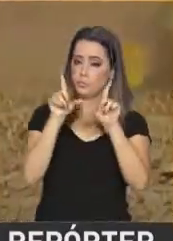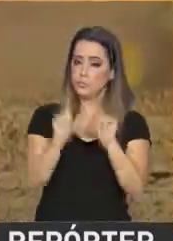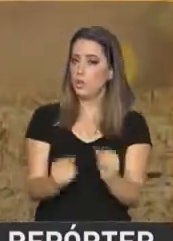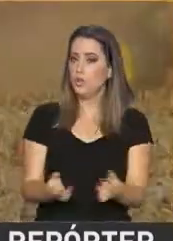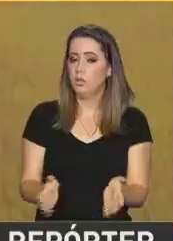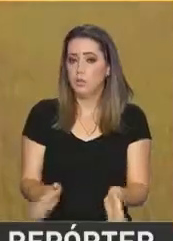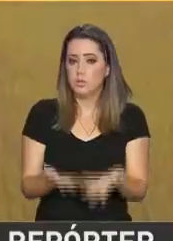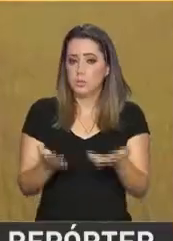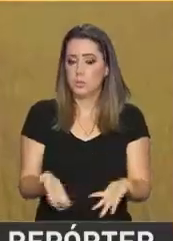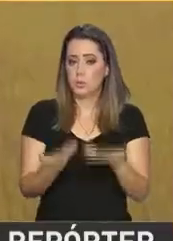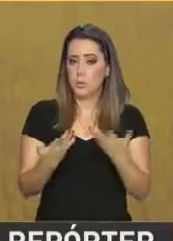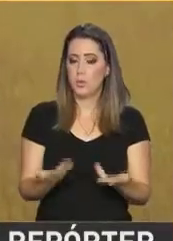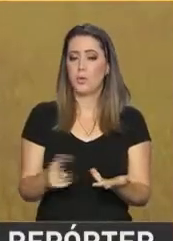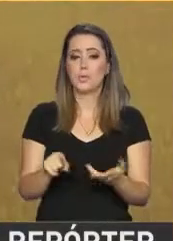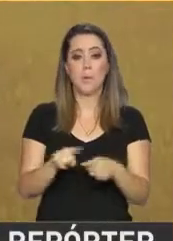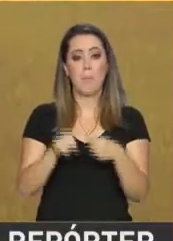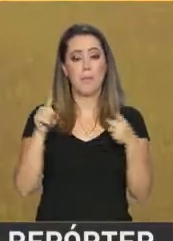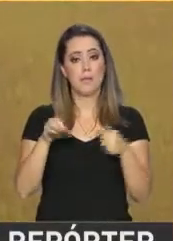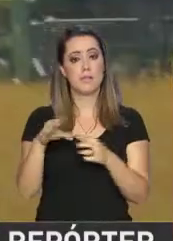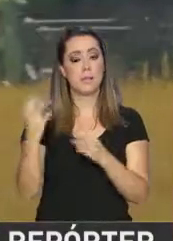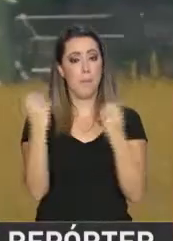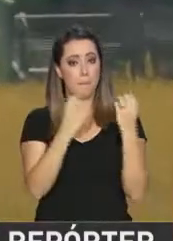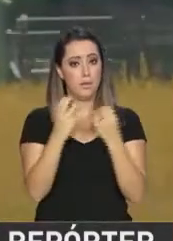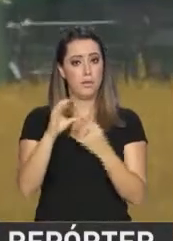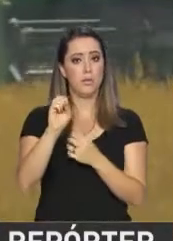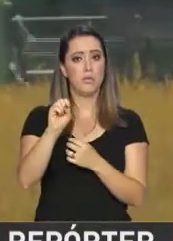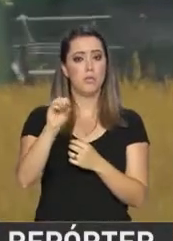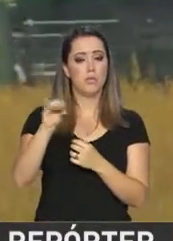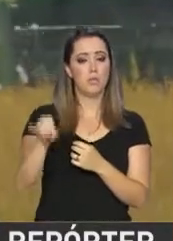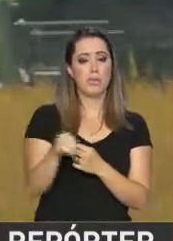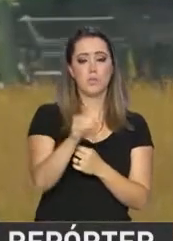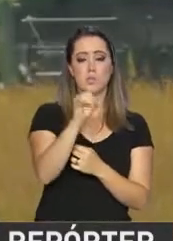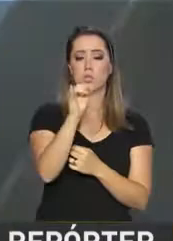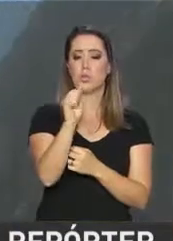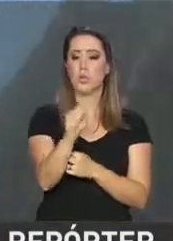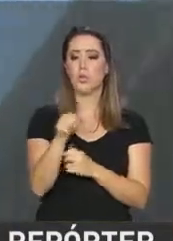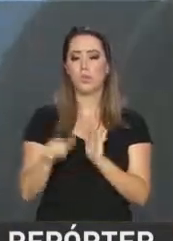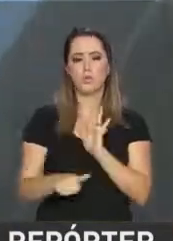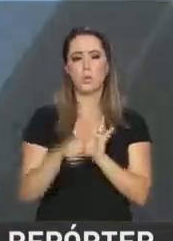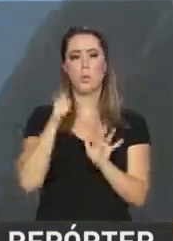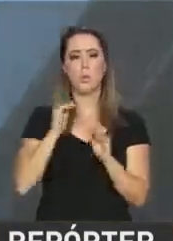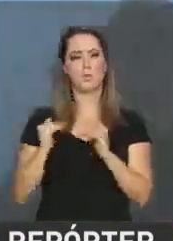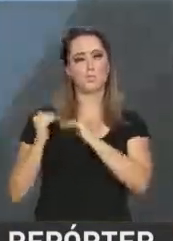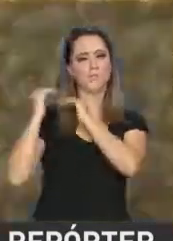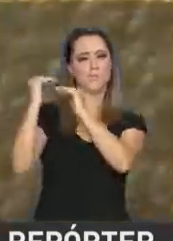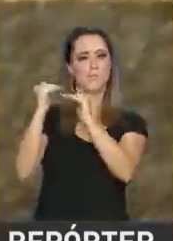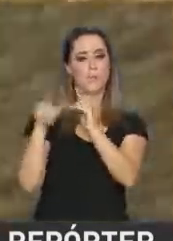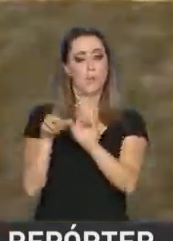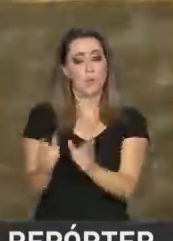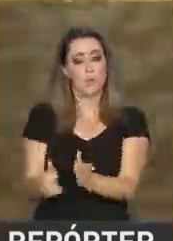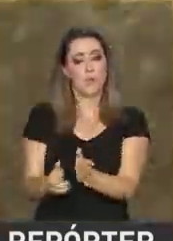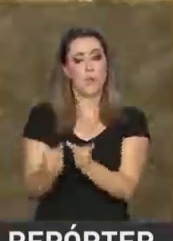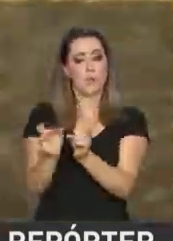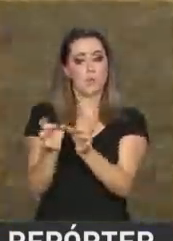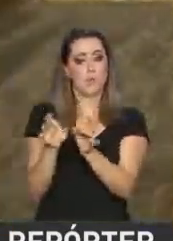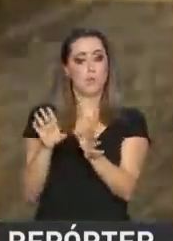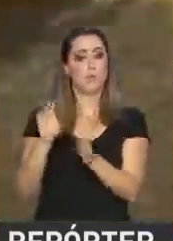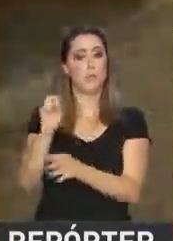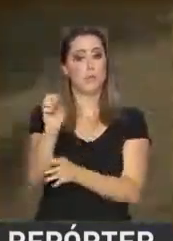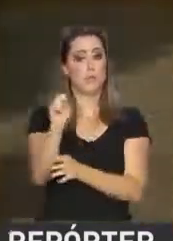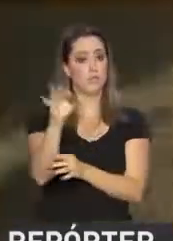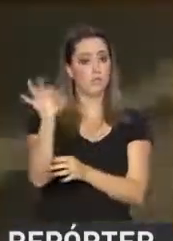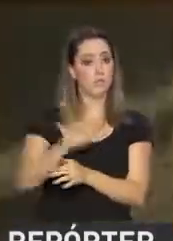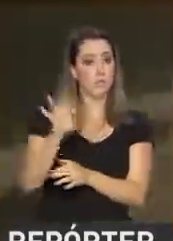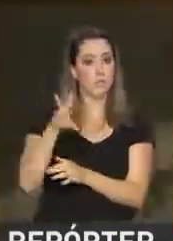milho e soja continuam ocupando os primeiros lugares na produção de grãos no país representando 88 por cento de